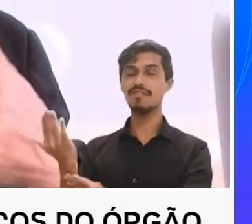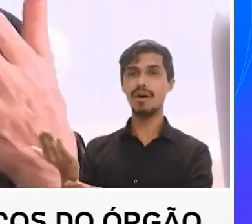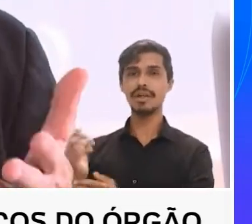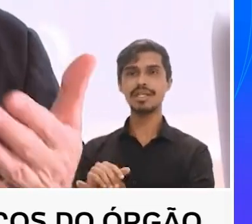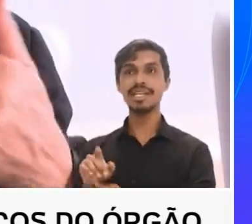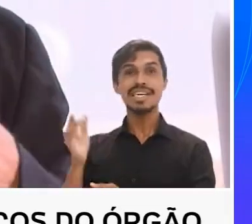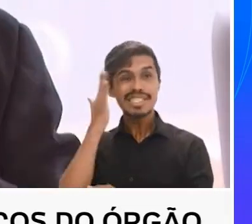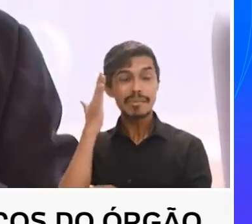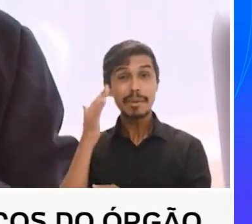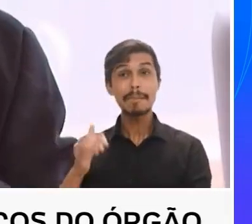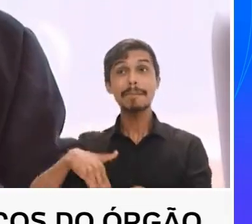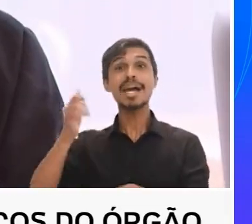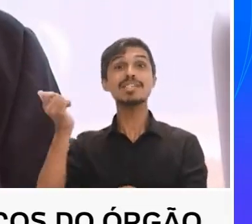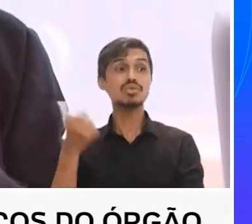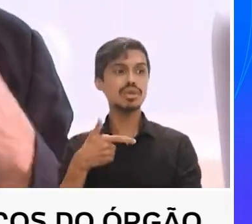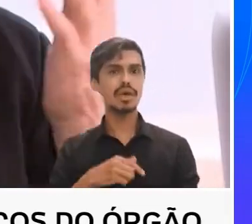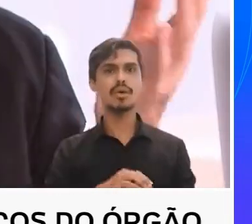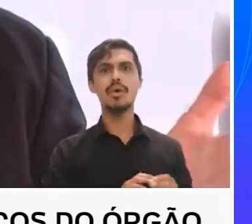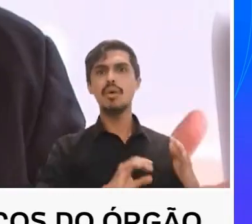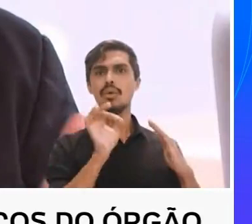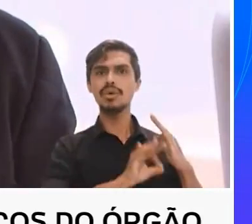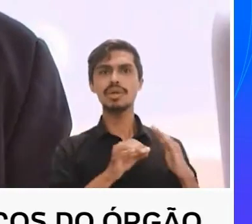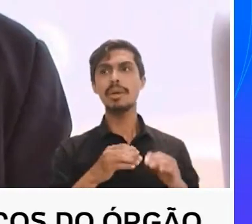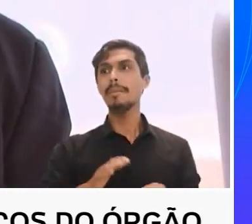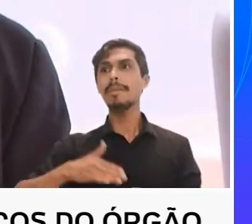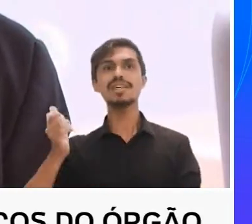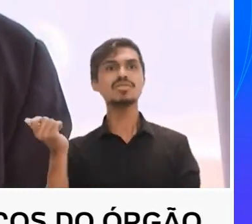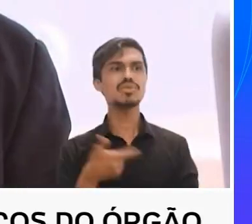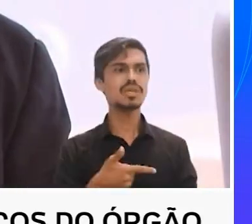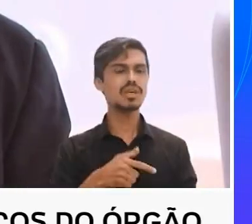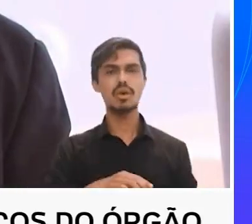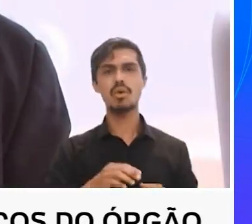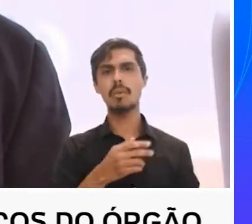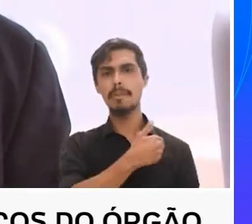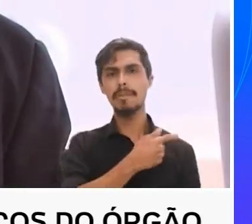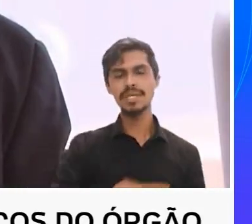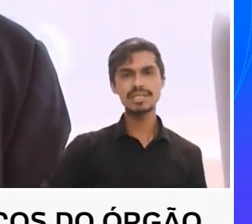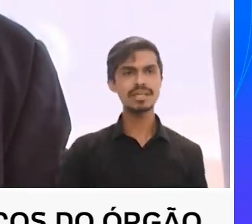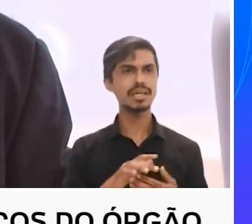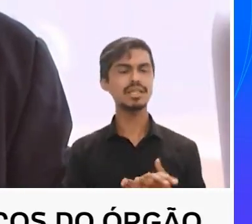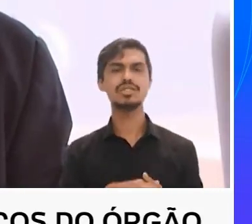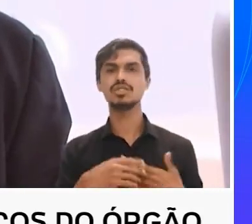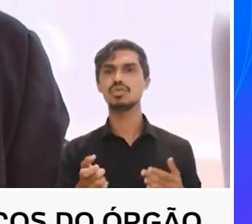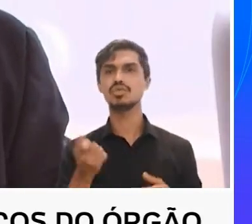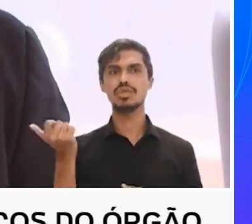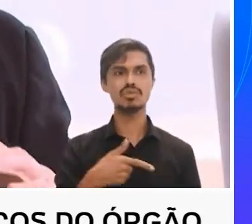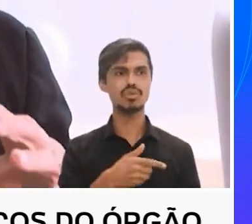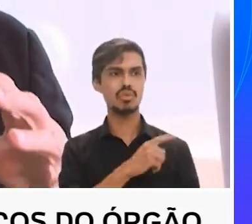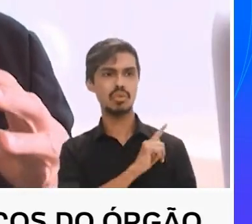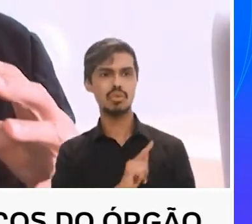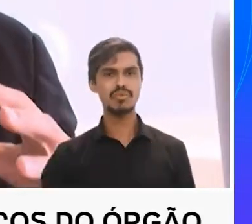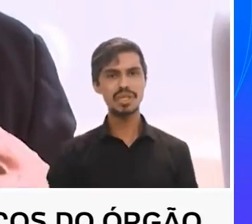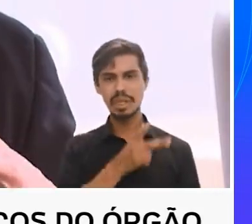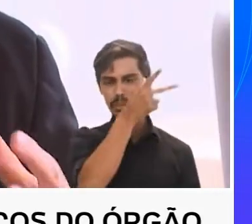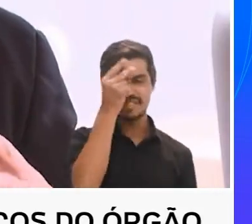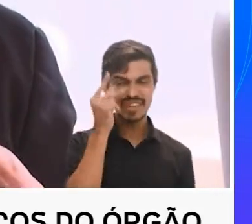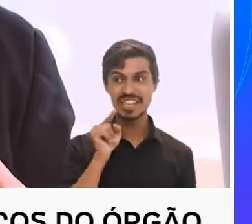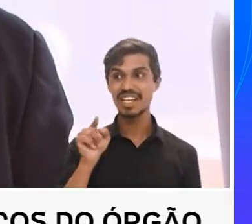Marta Mayer, que é ex-diretora de pesquisas do IBGE e integrante da Comissão Consultiva do Censo Demográfico